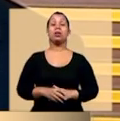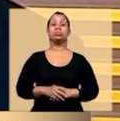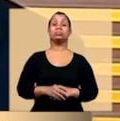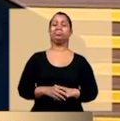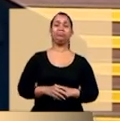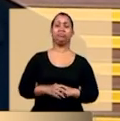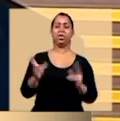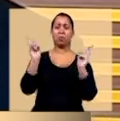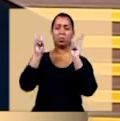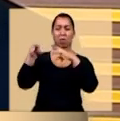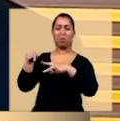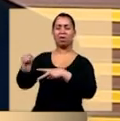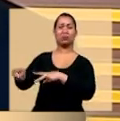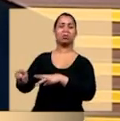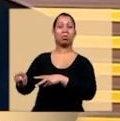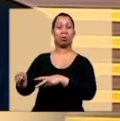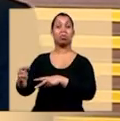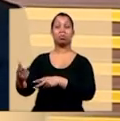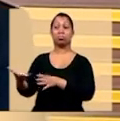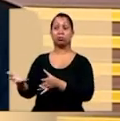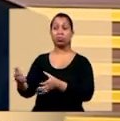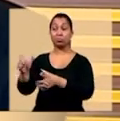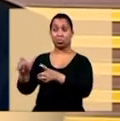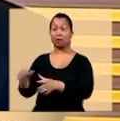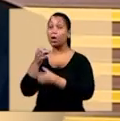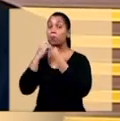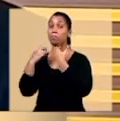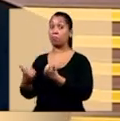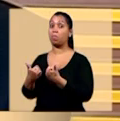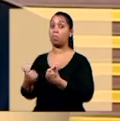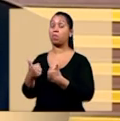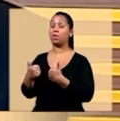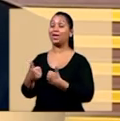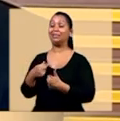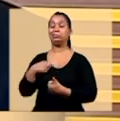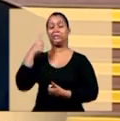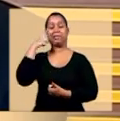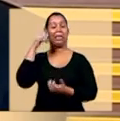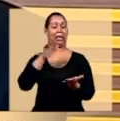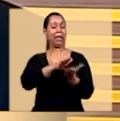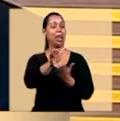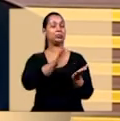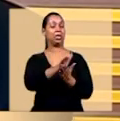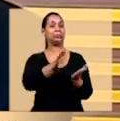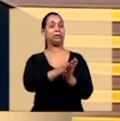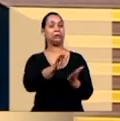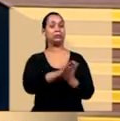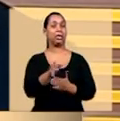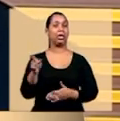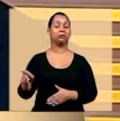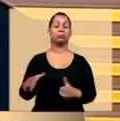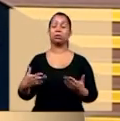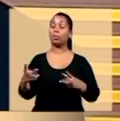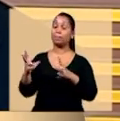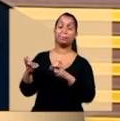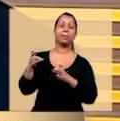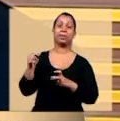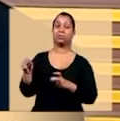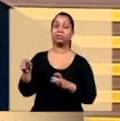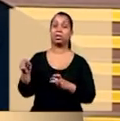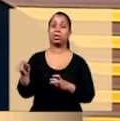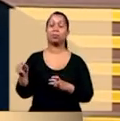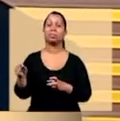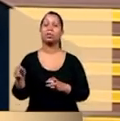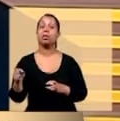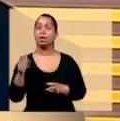esses departamentos como investimento, como de fato são. Ele olha como custo. Só que ele não percebe que